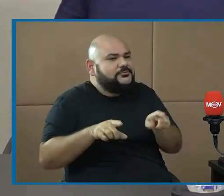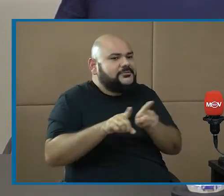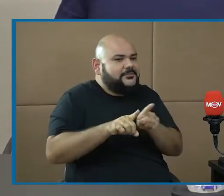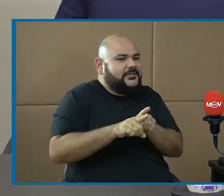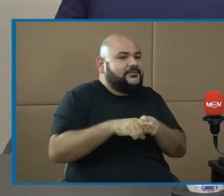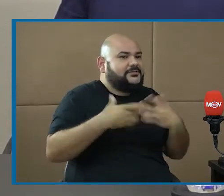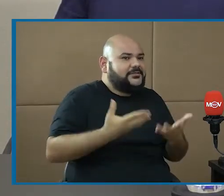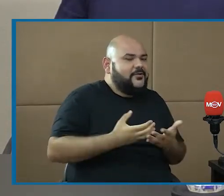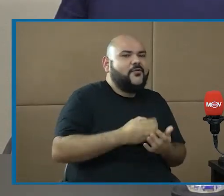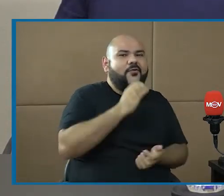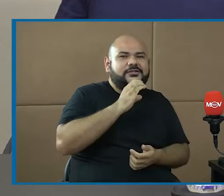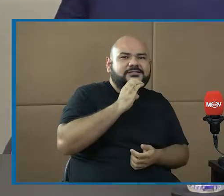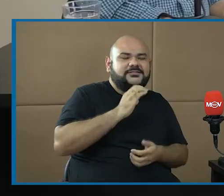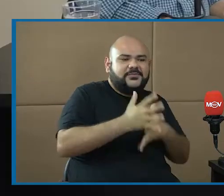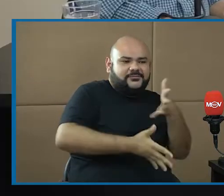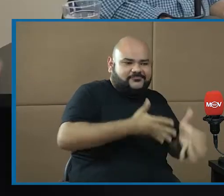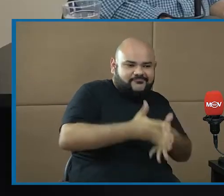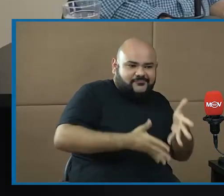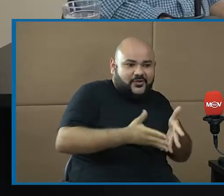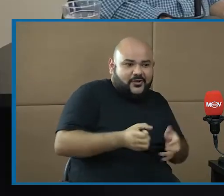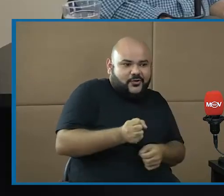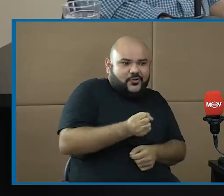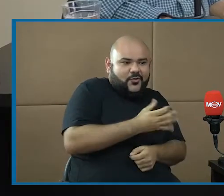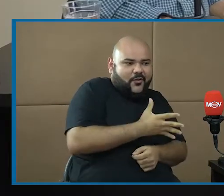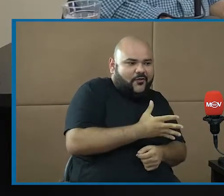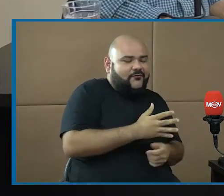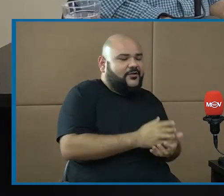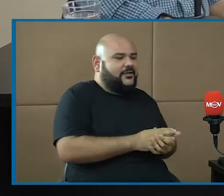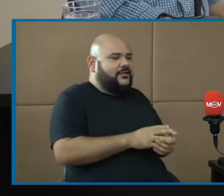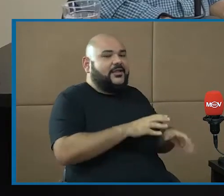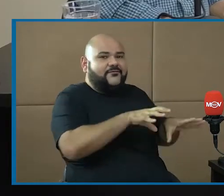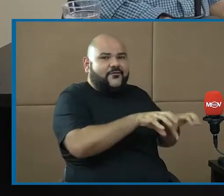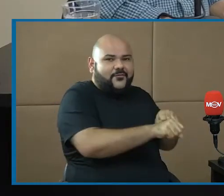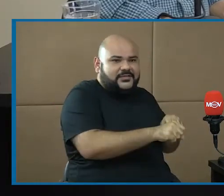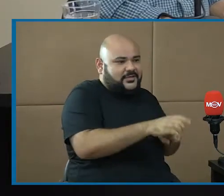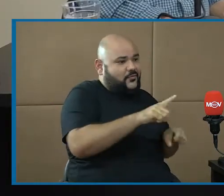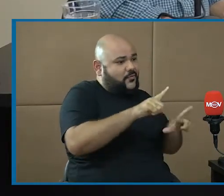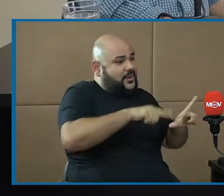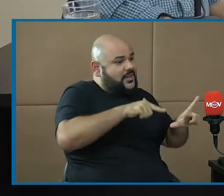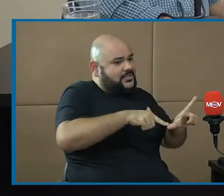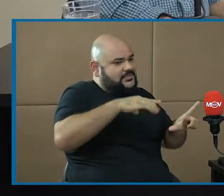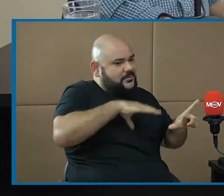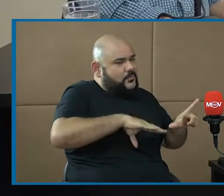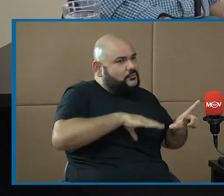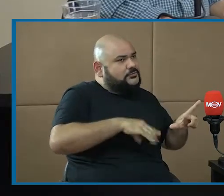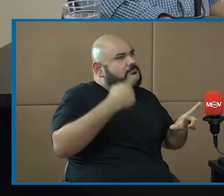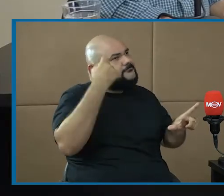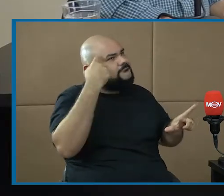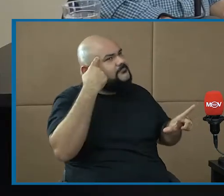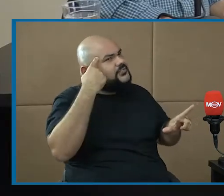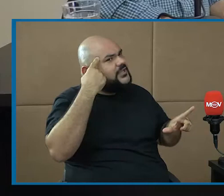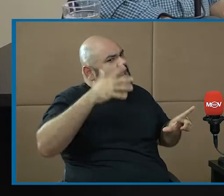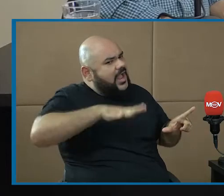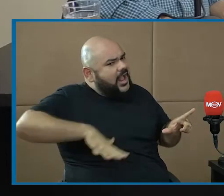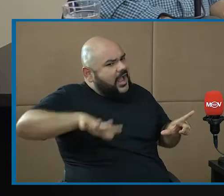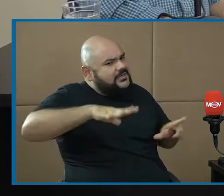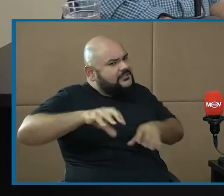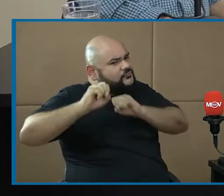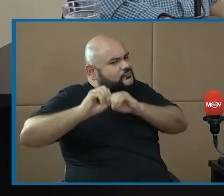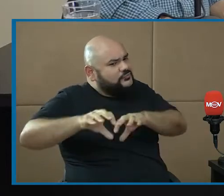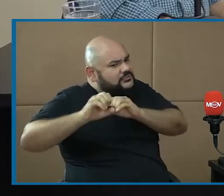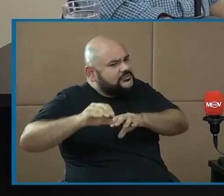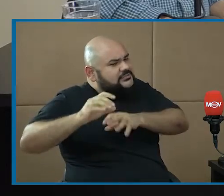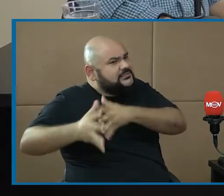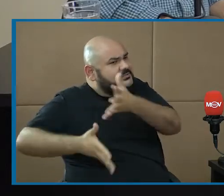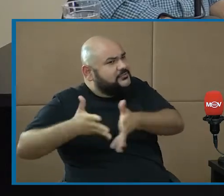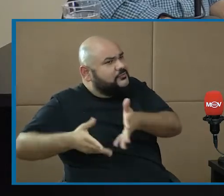língua de sinais, com uma nova graduação, que foi letras português, eu entendi que a área da educação era muito carente para surdos